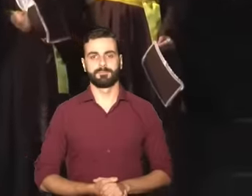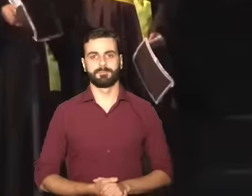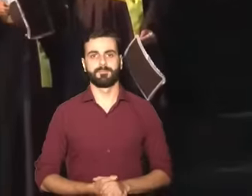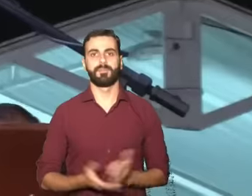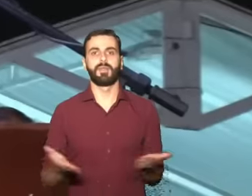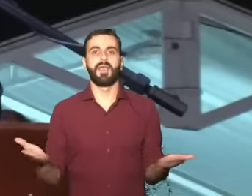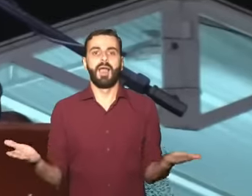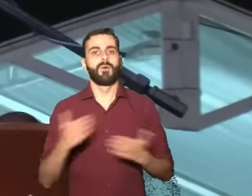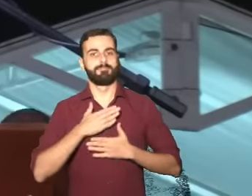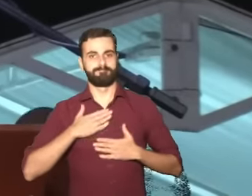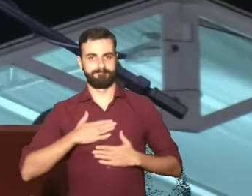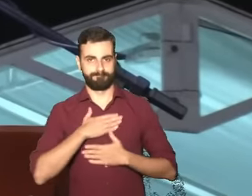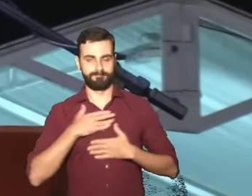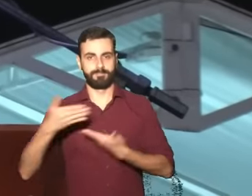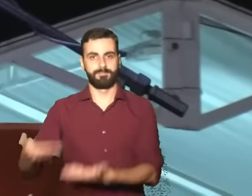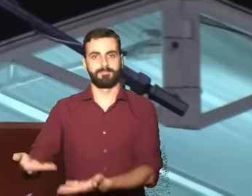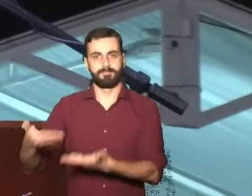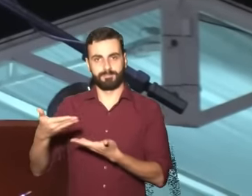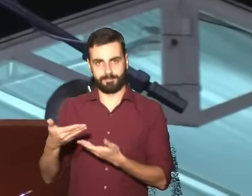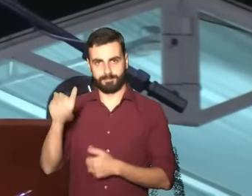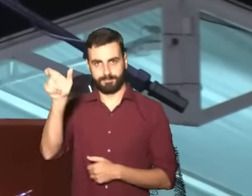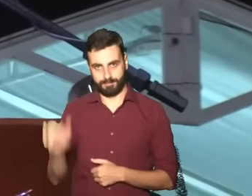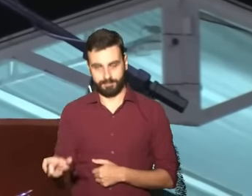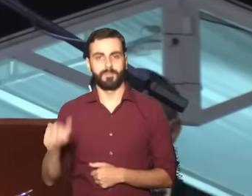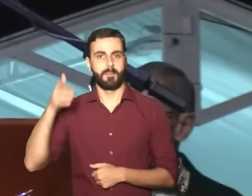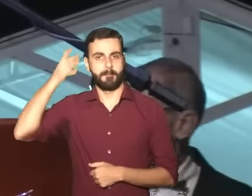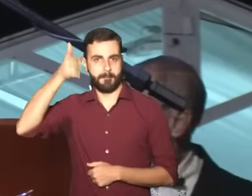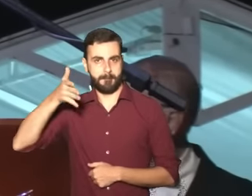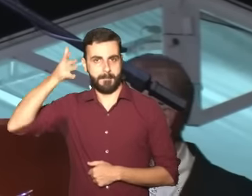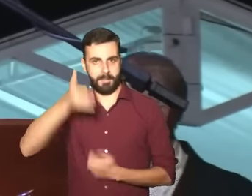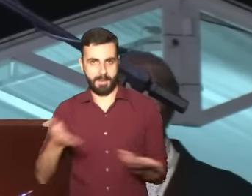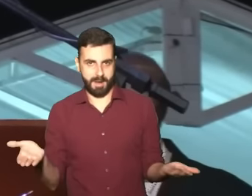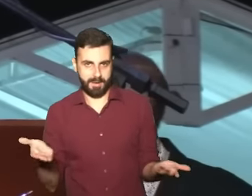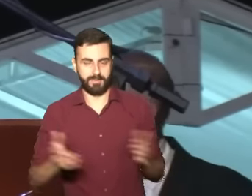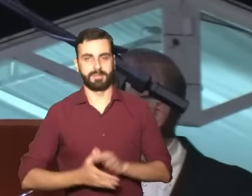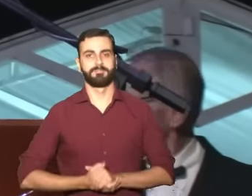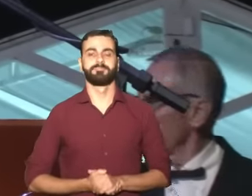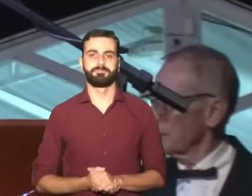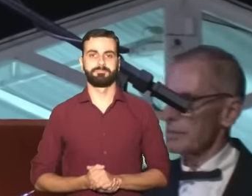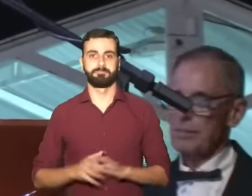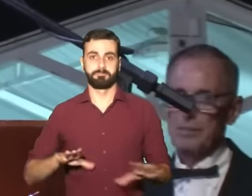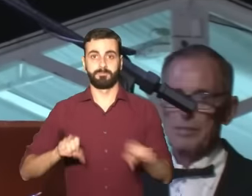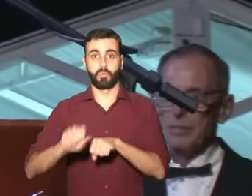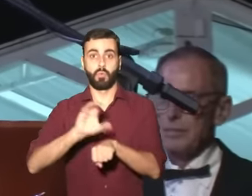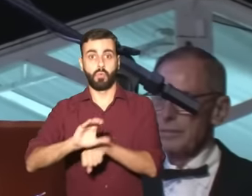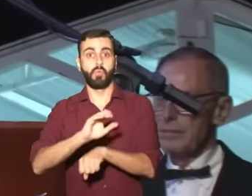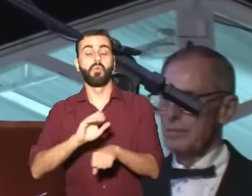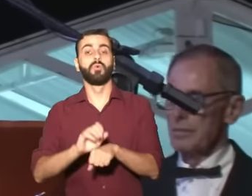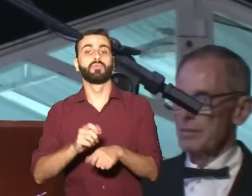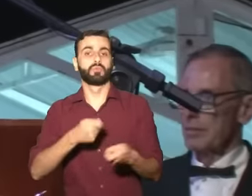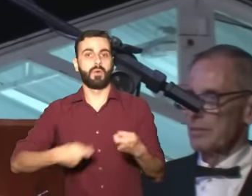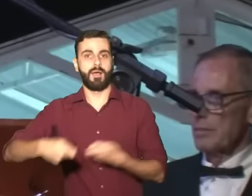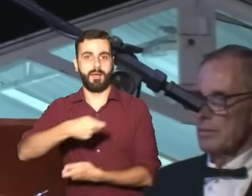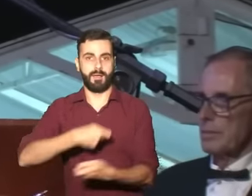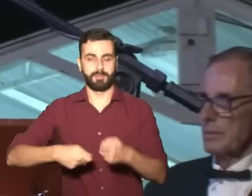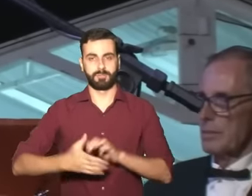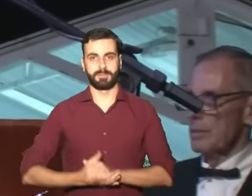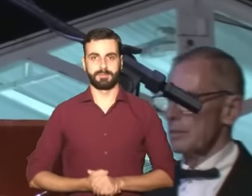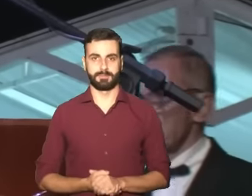Temos o imenso prazer de convidar o orador da turma, formando do curso de